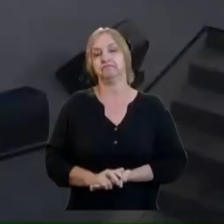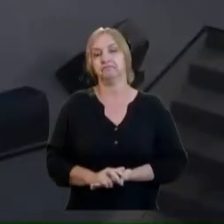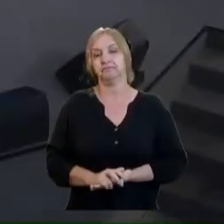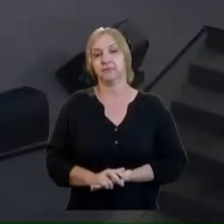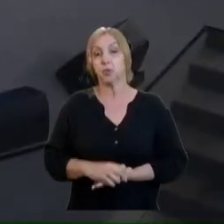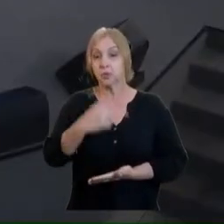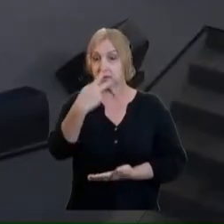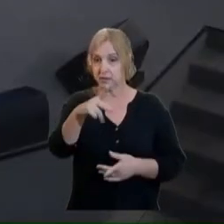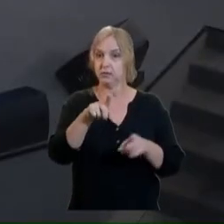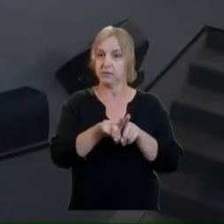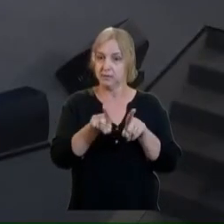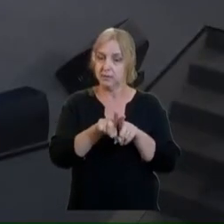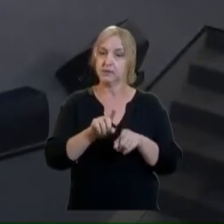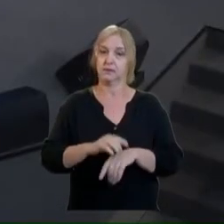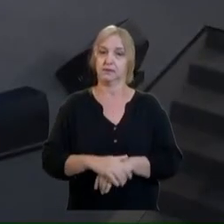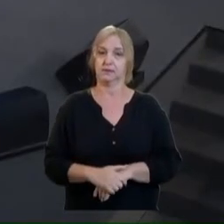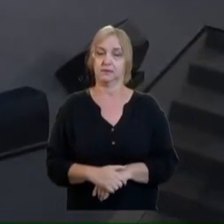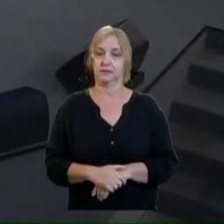Os seus também.